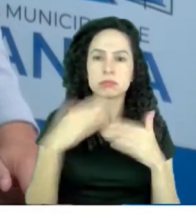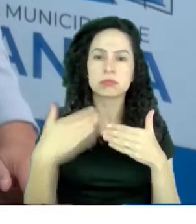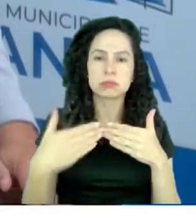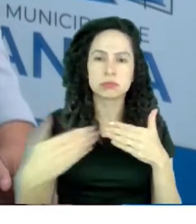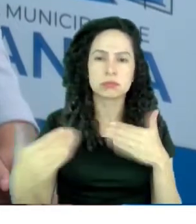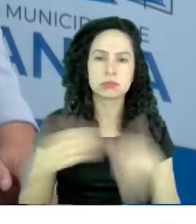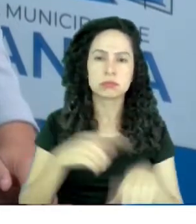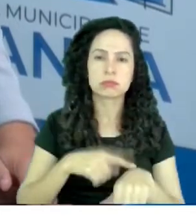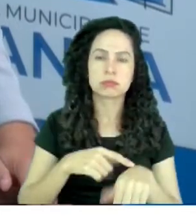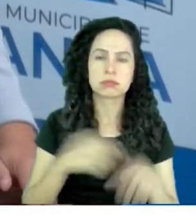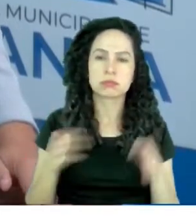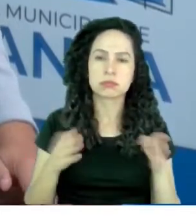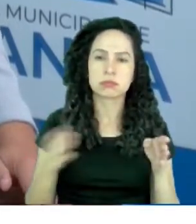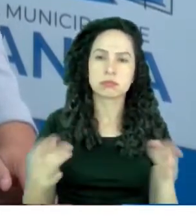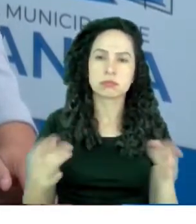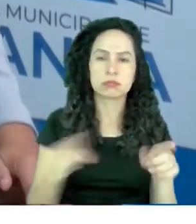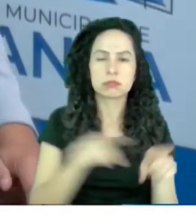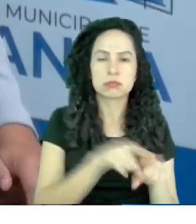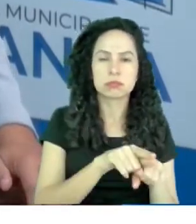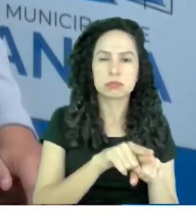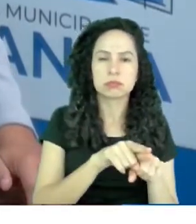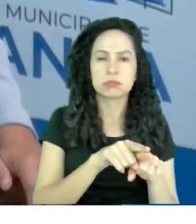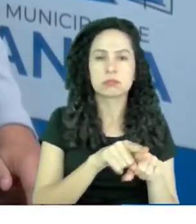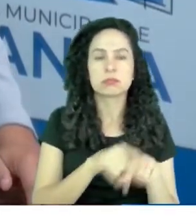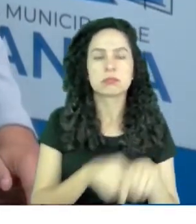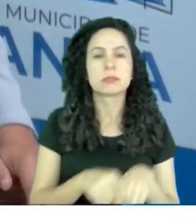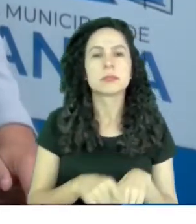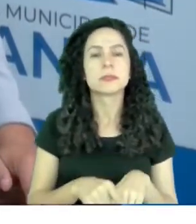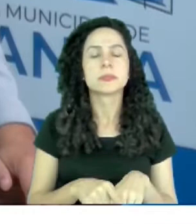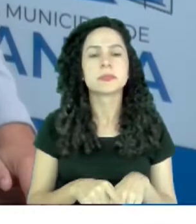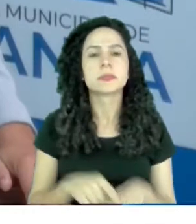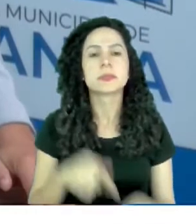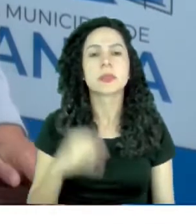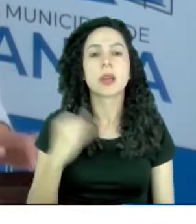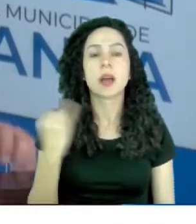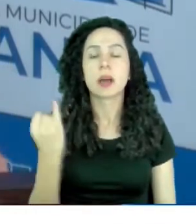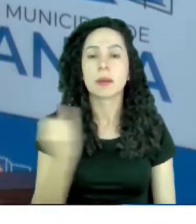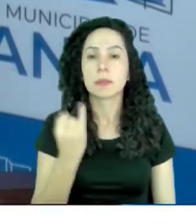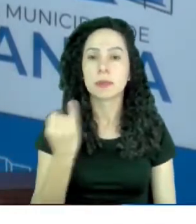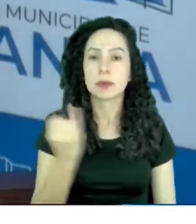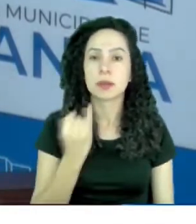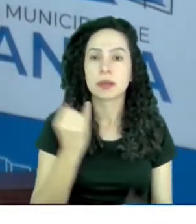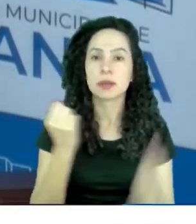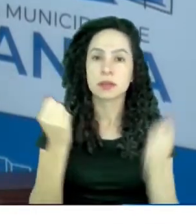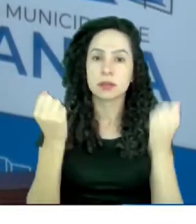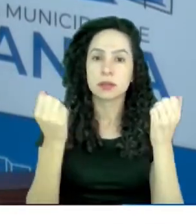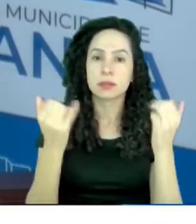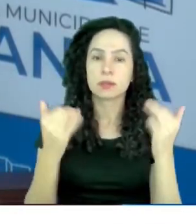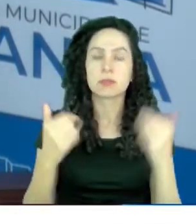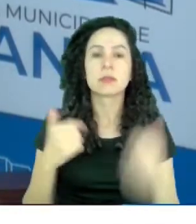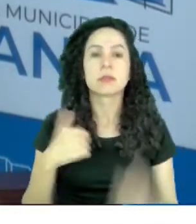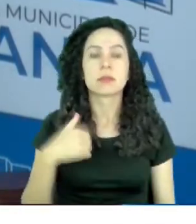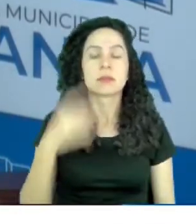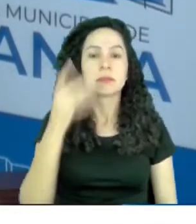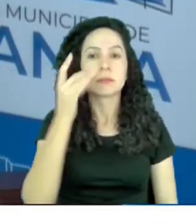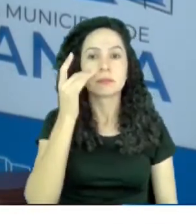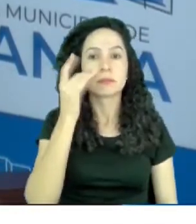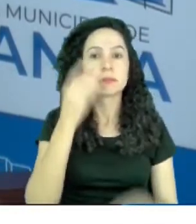da parceria e coisa. Importante salientar que eu estive presente